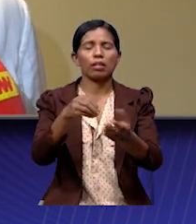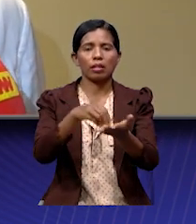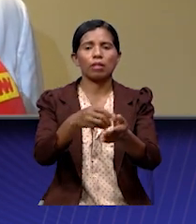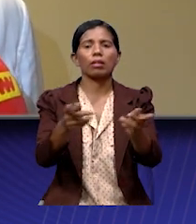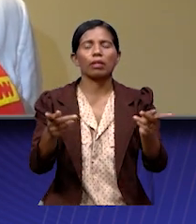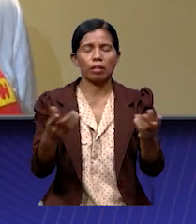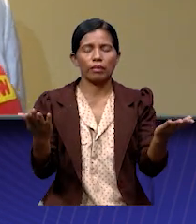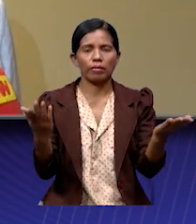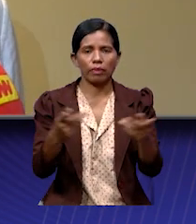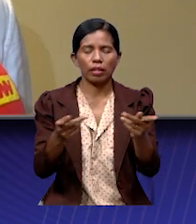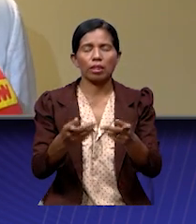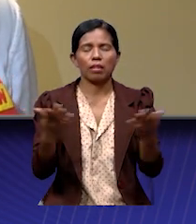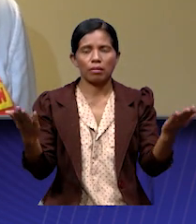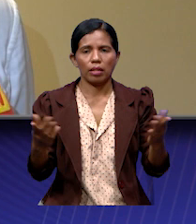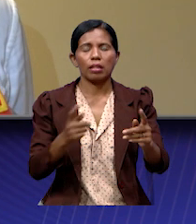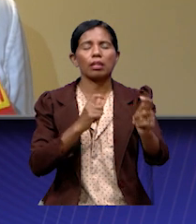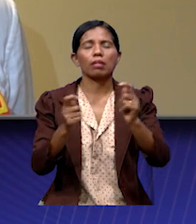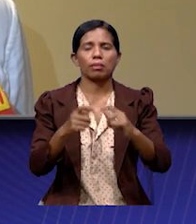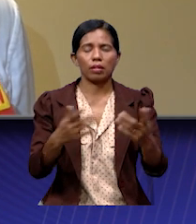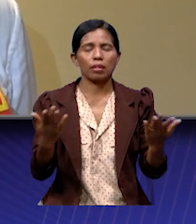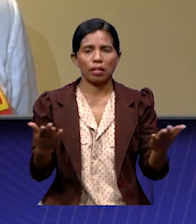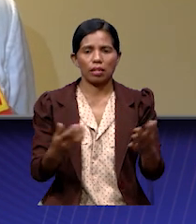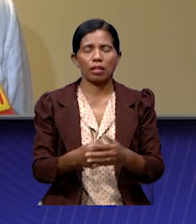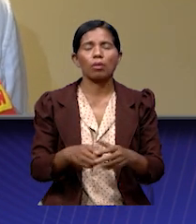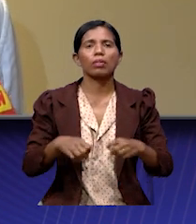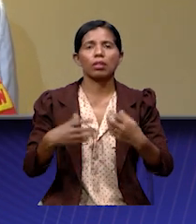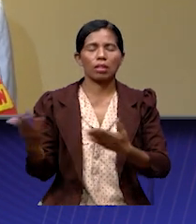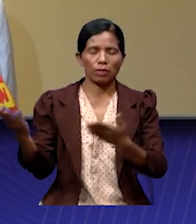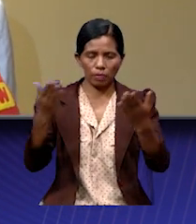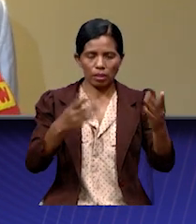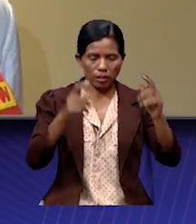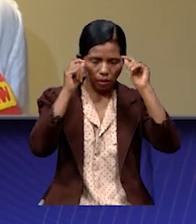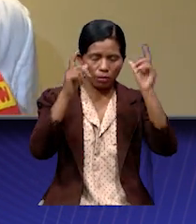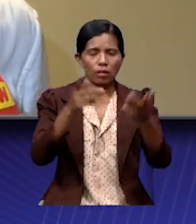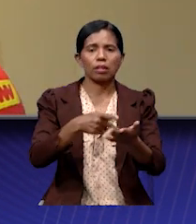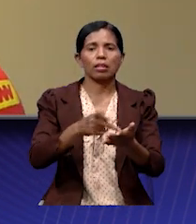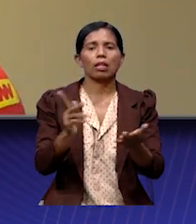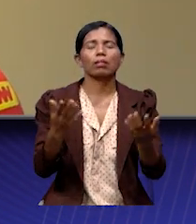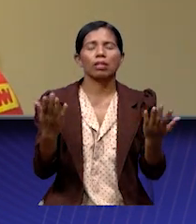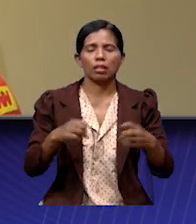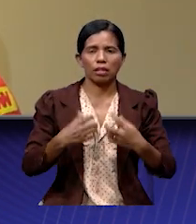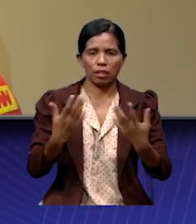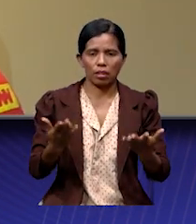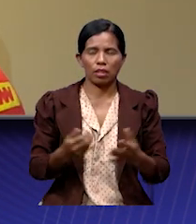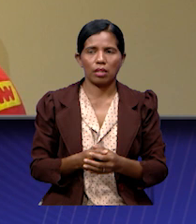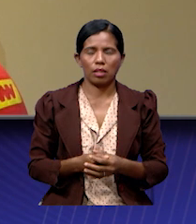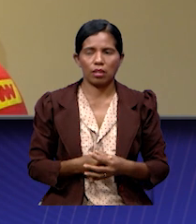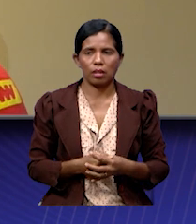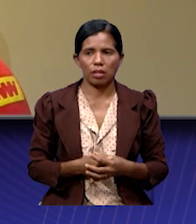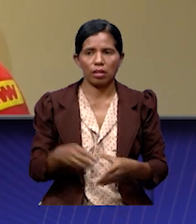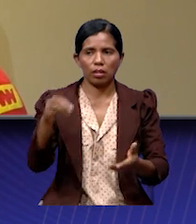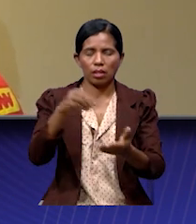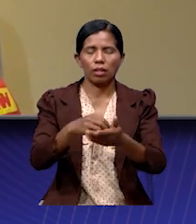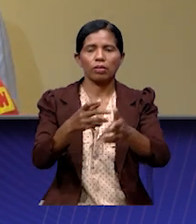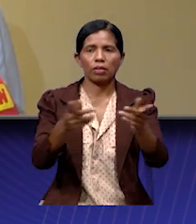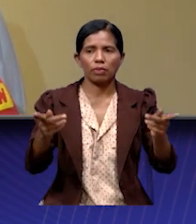ho saida un sato ho Timor ne mina ne to ho Timor un pois ho si armazenamento combustibile ne